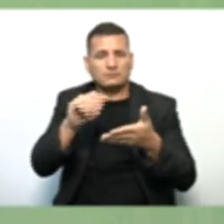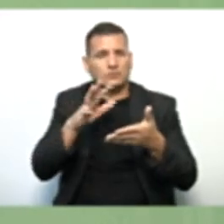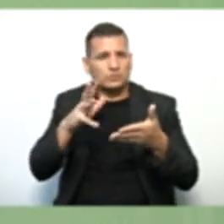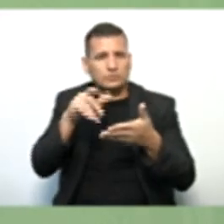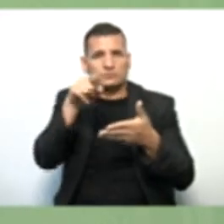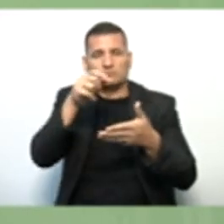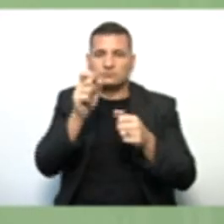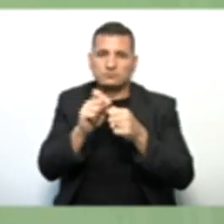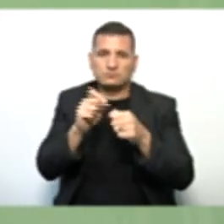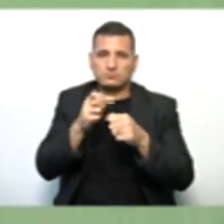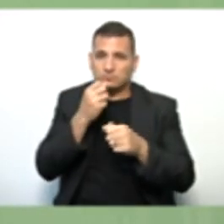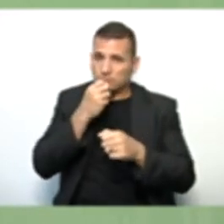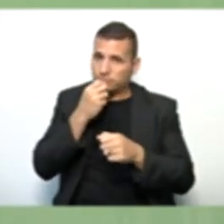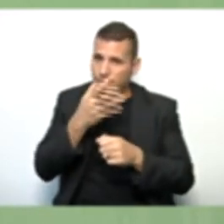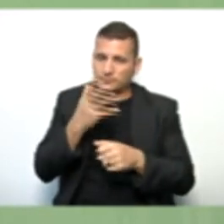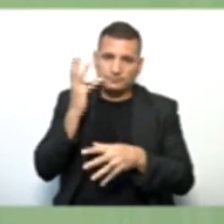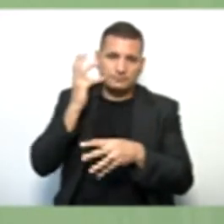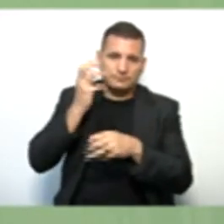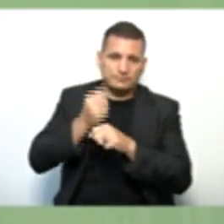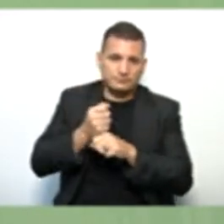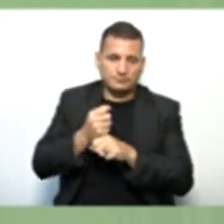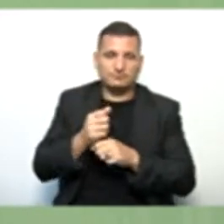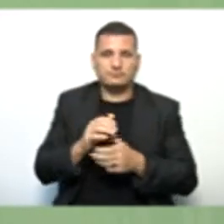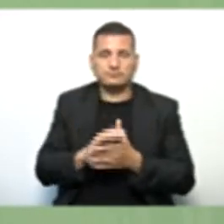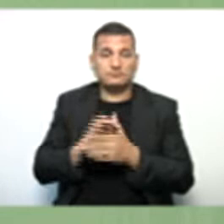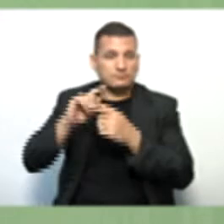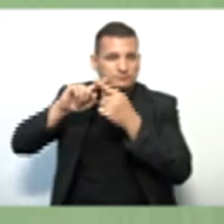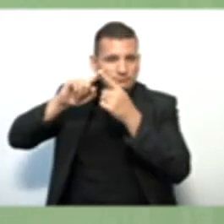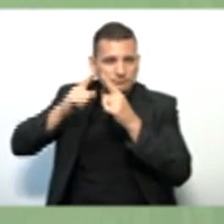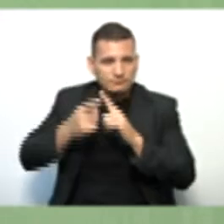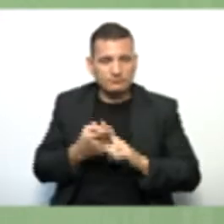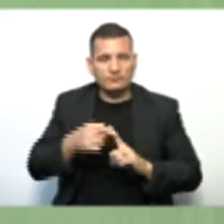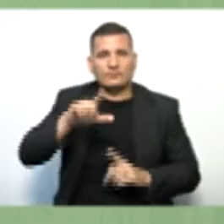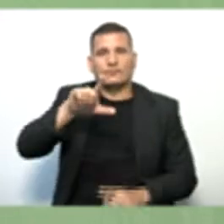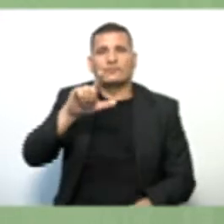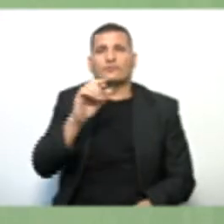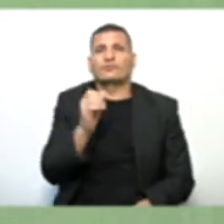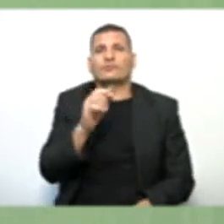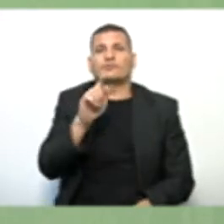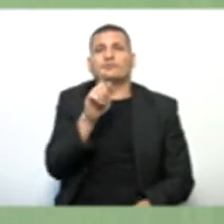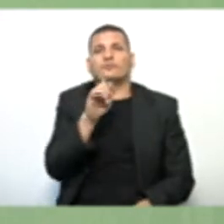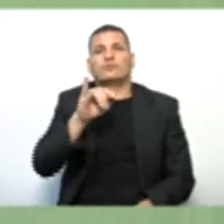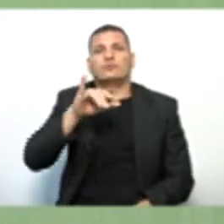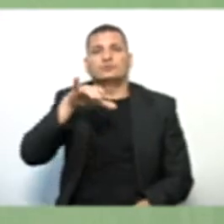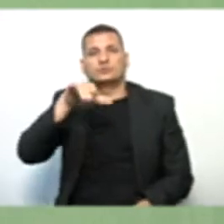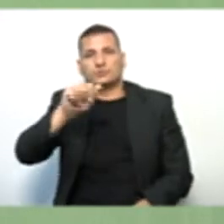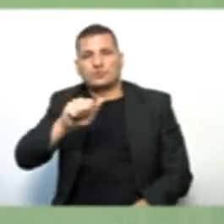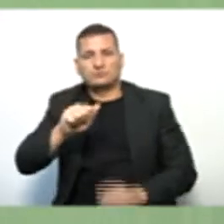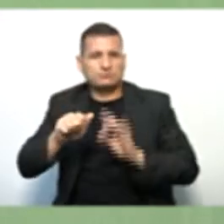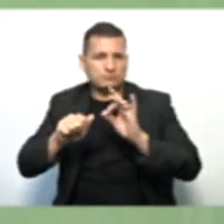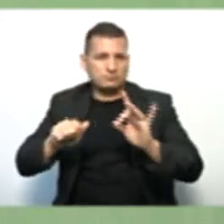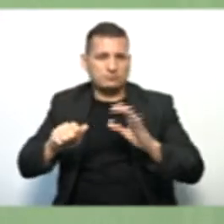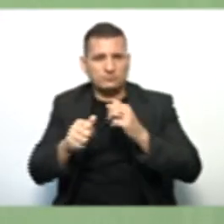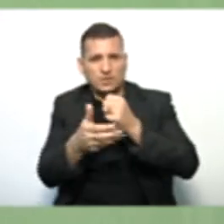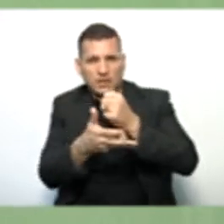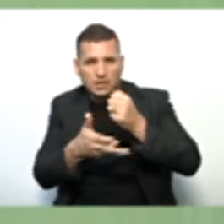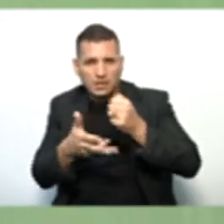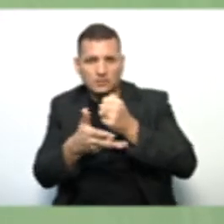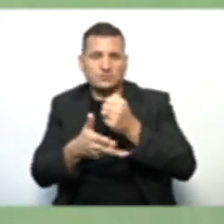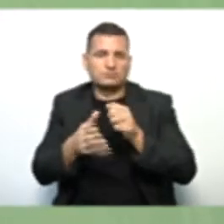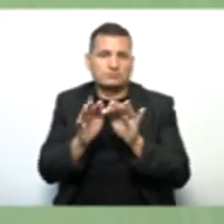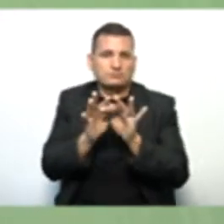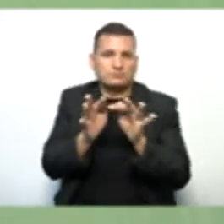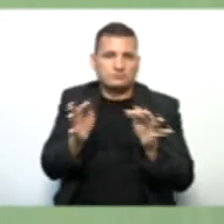boa revisão. Vamos seguir em frente aqui. Lógica. A gente vai começar daquela parte bem básica, bem simples, tá?